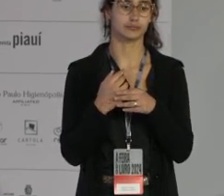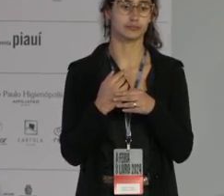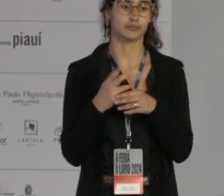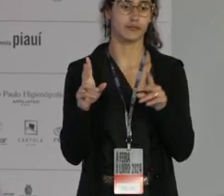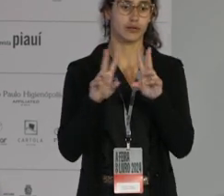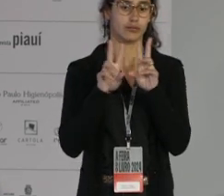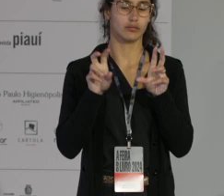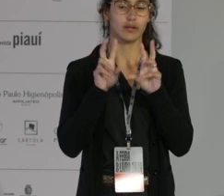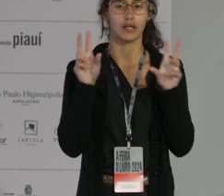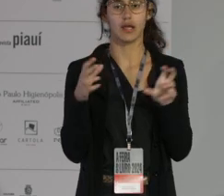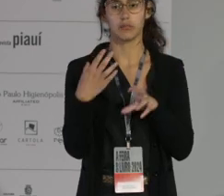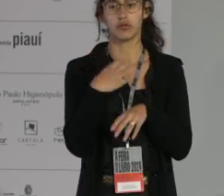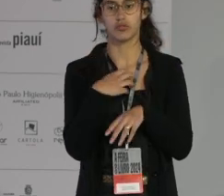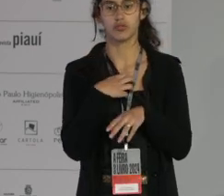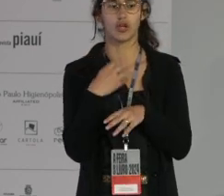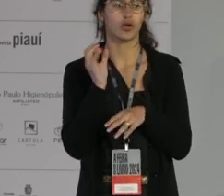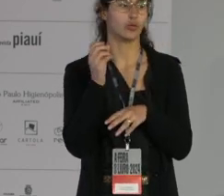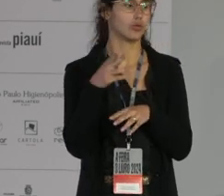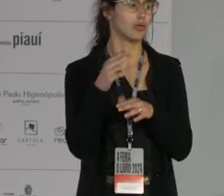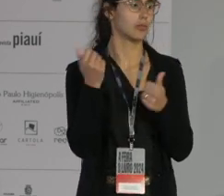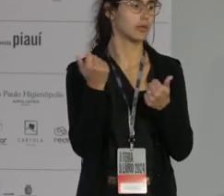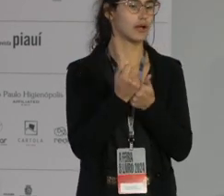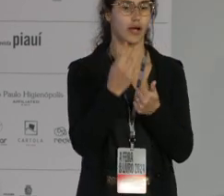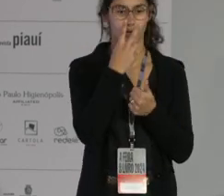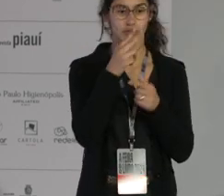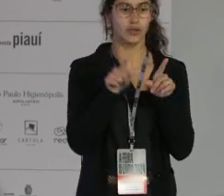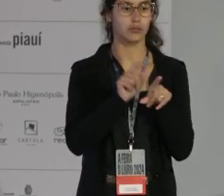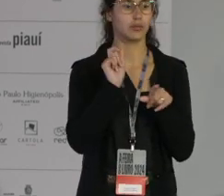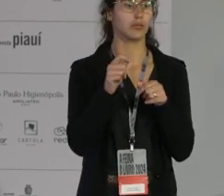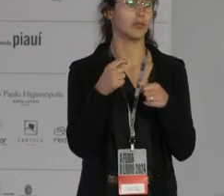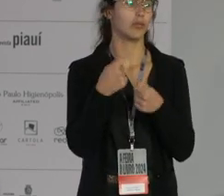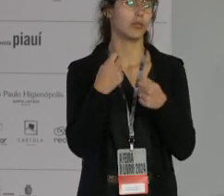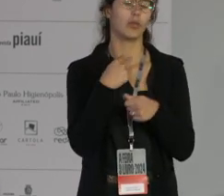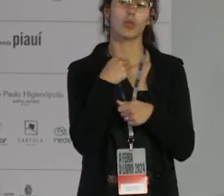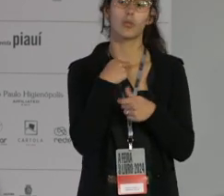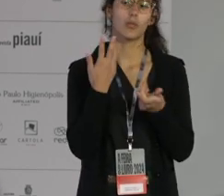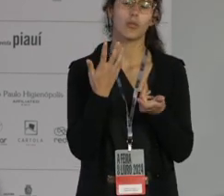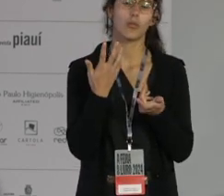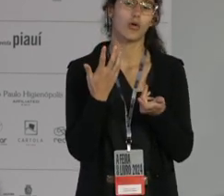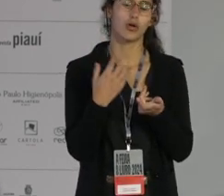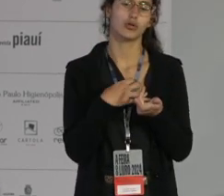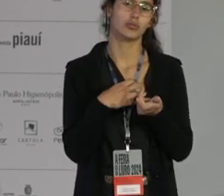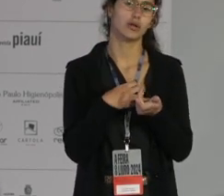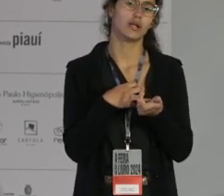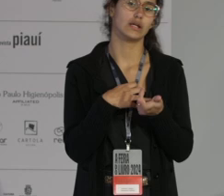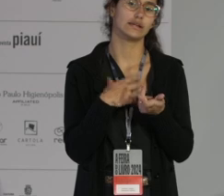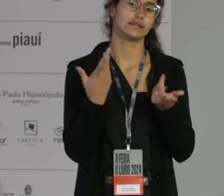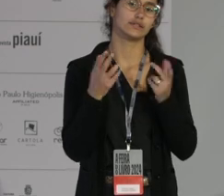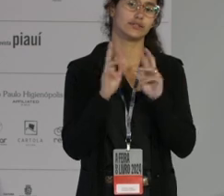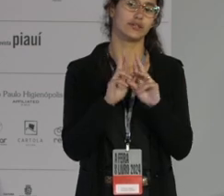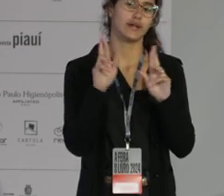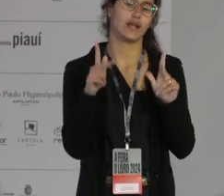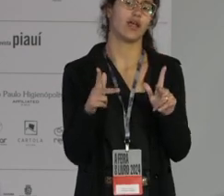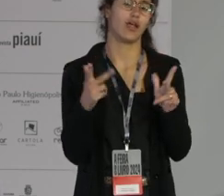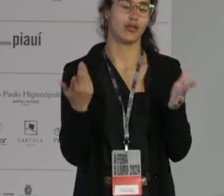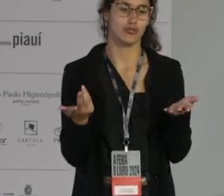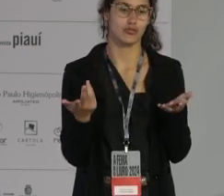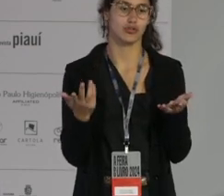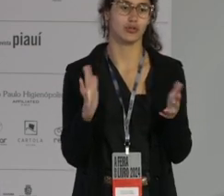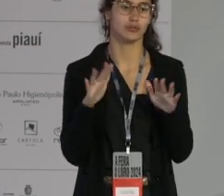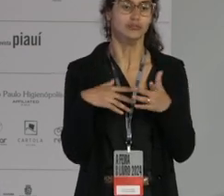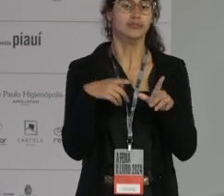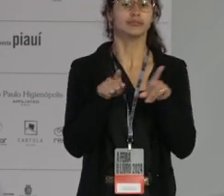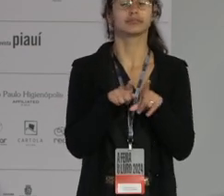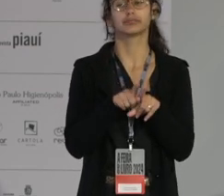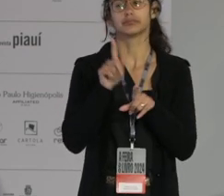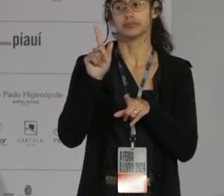temas recorrentes, ou a gente achar? Né? Por que ele não pode ser mais desconjuntado? Né? Então, isso